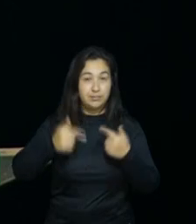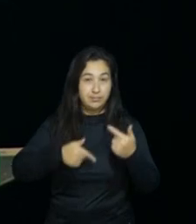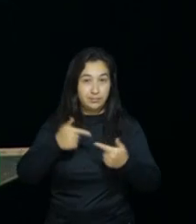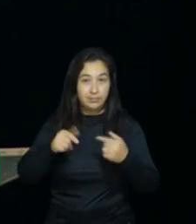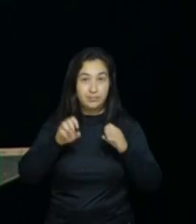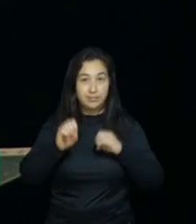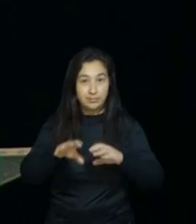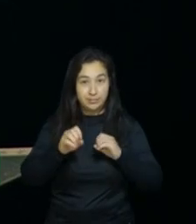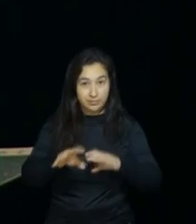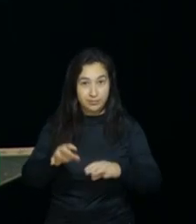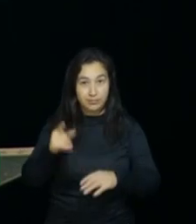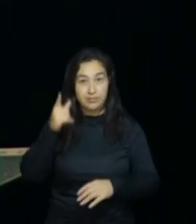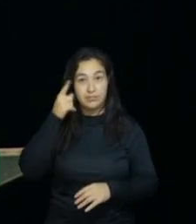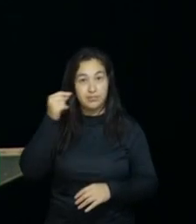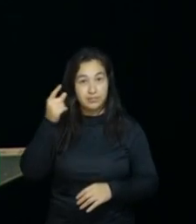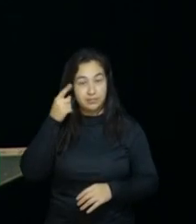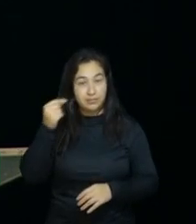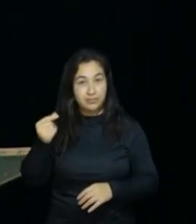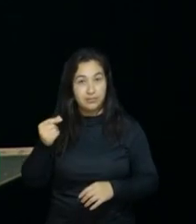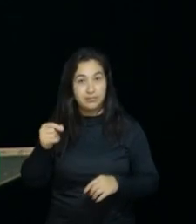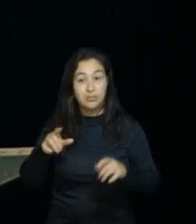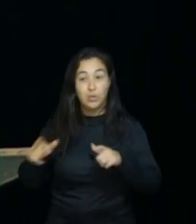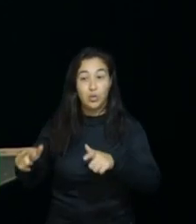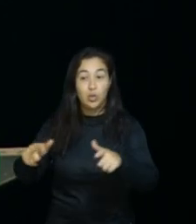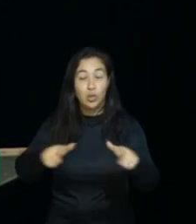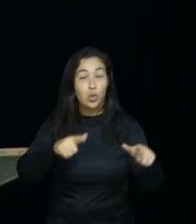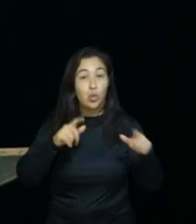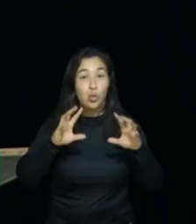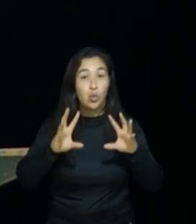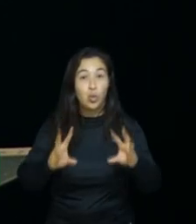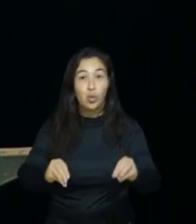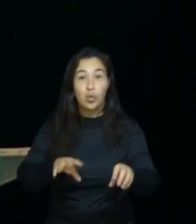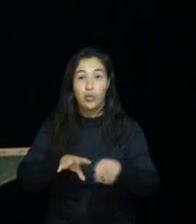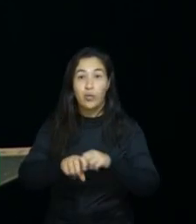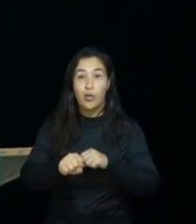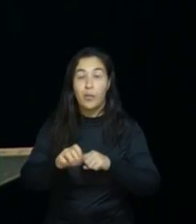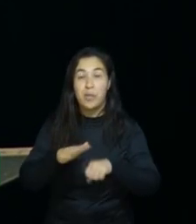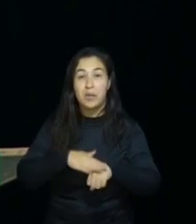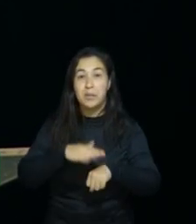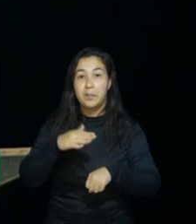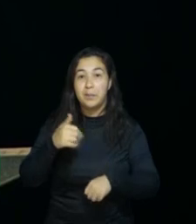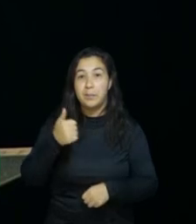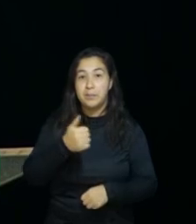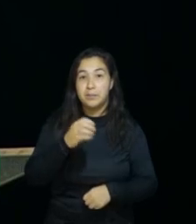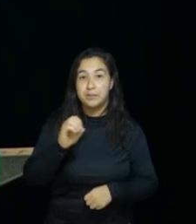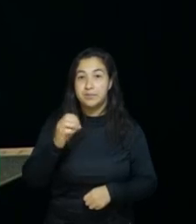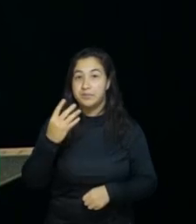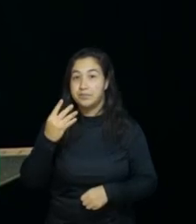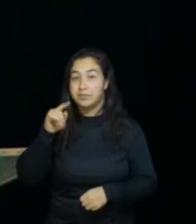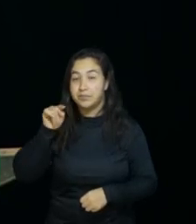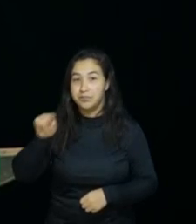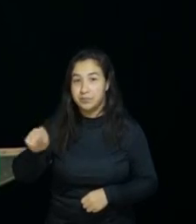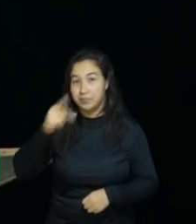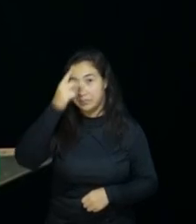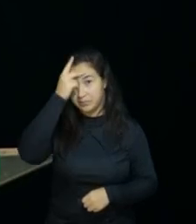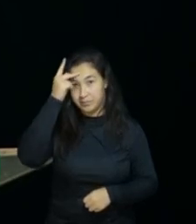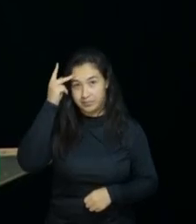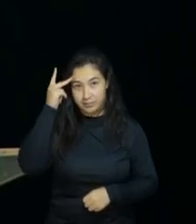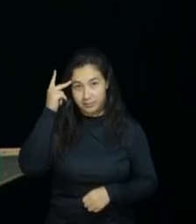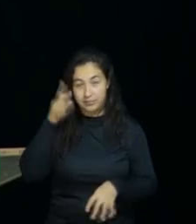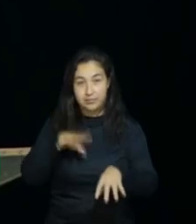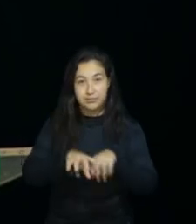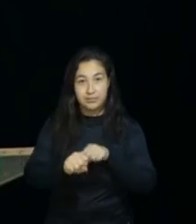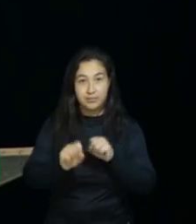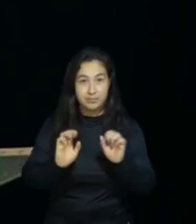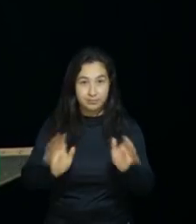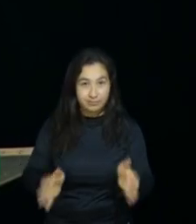e região, em todos os locais, já formamos mais de 104 mil alunos, entregando isso para a